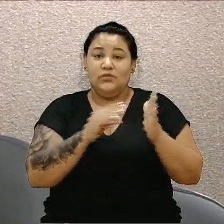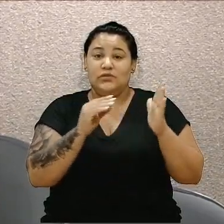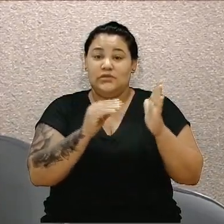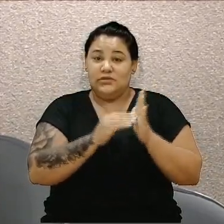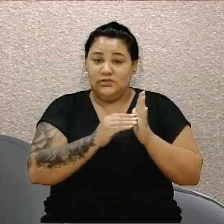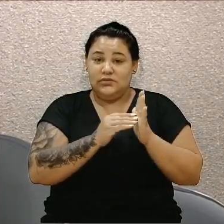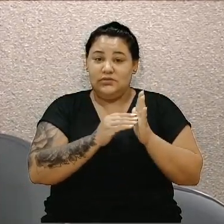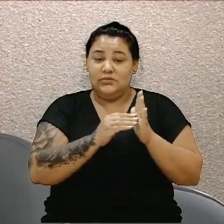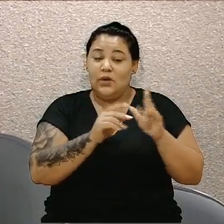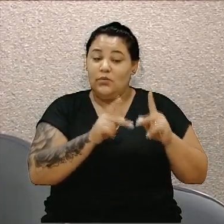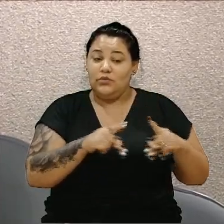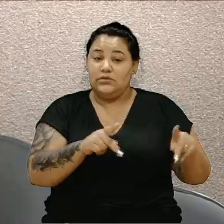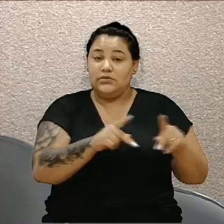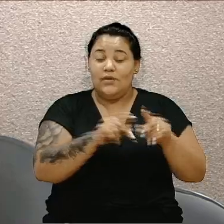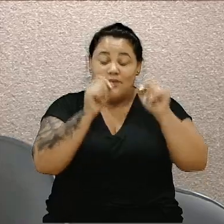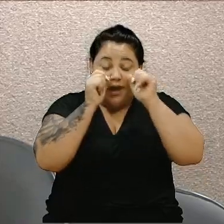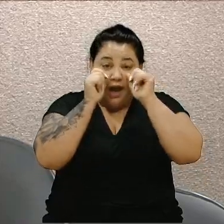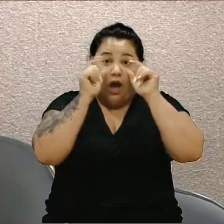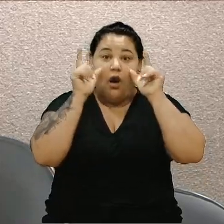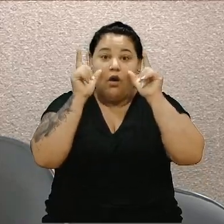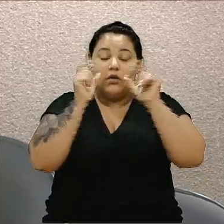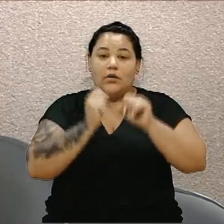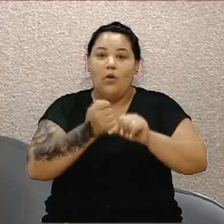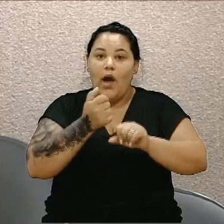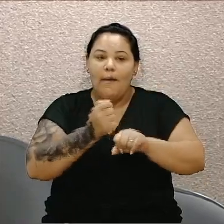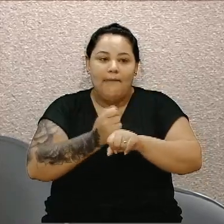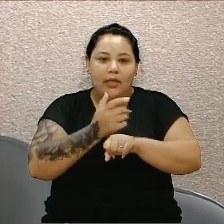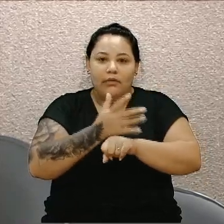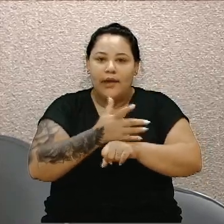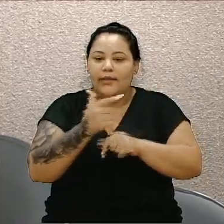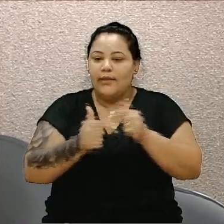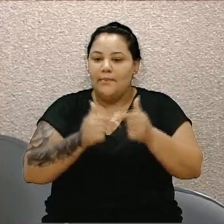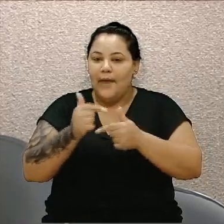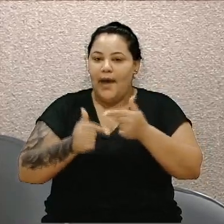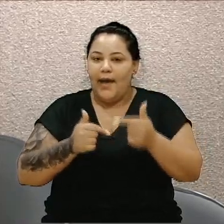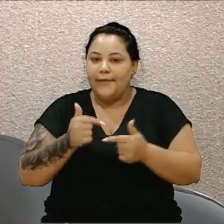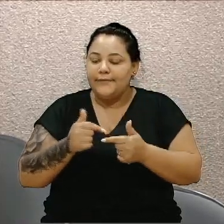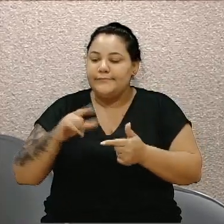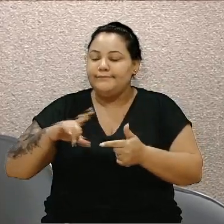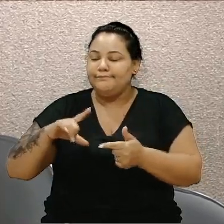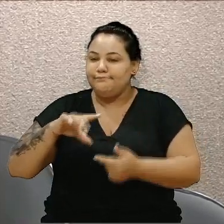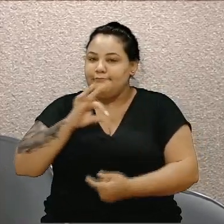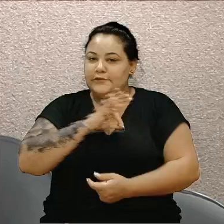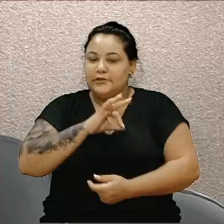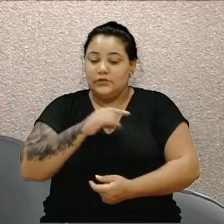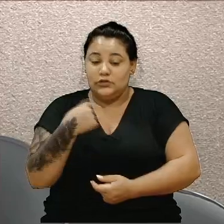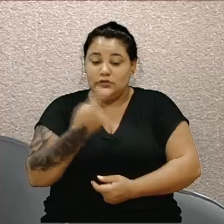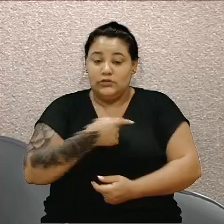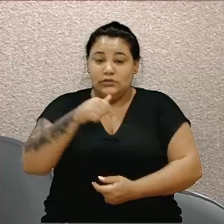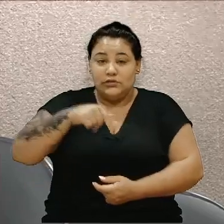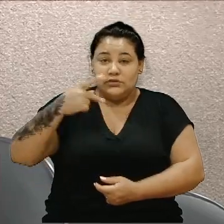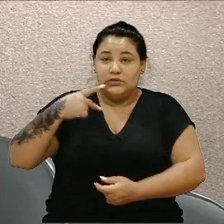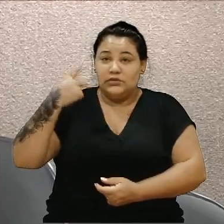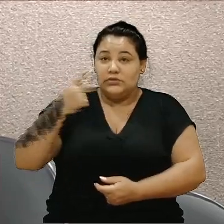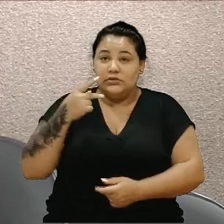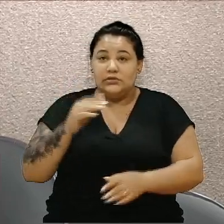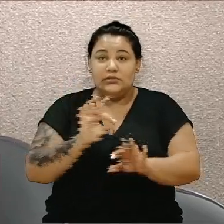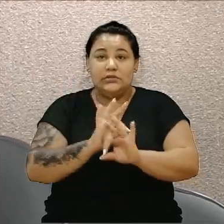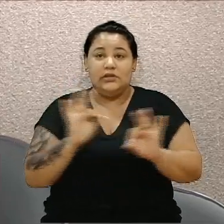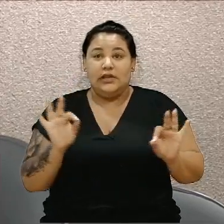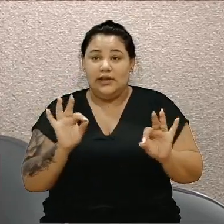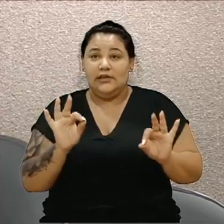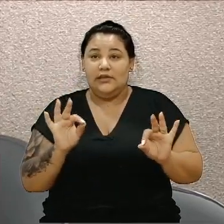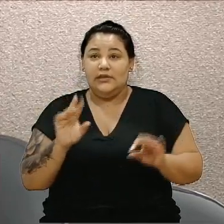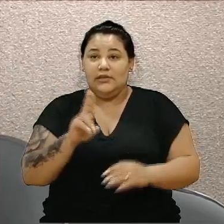que acorda cedo todo dia, que trabalha, que ganha o seu sustento. Nós aqui, vereadores, eu acredito que ninguém anda